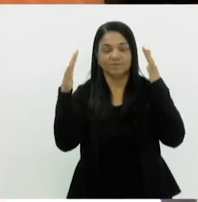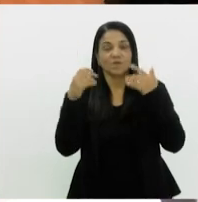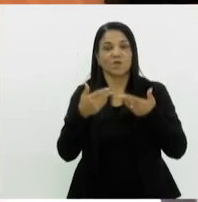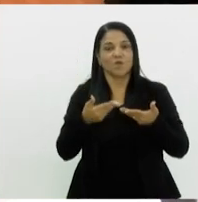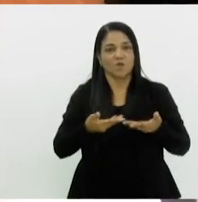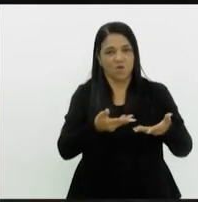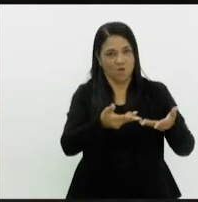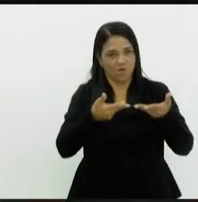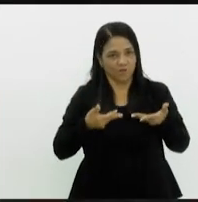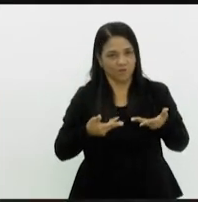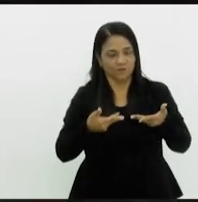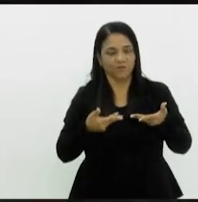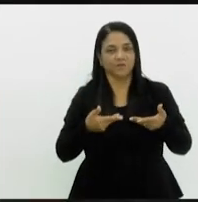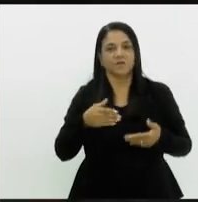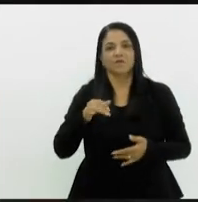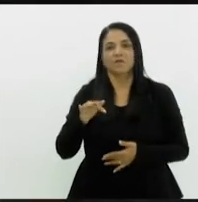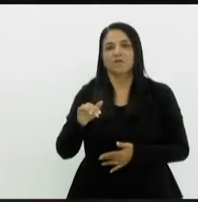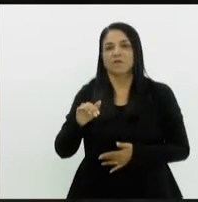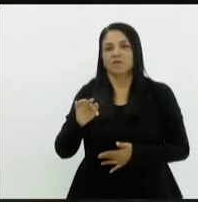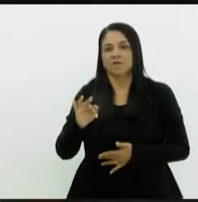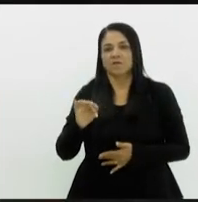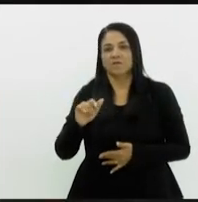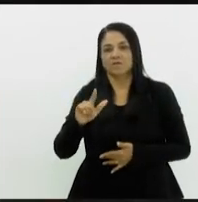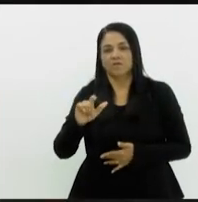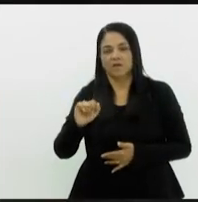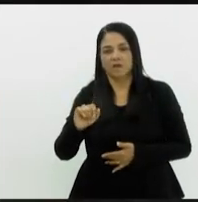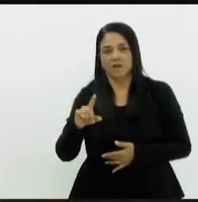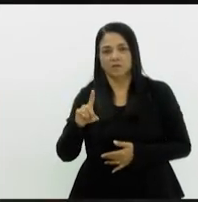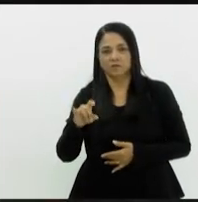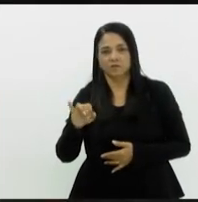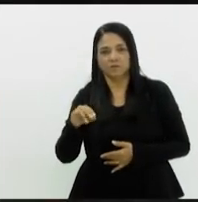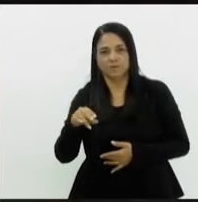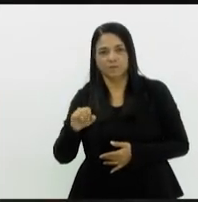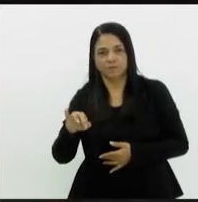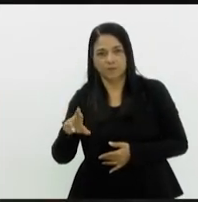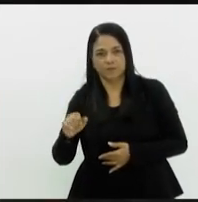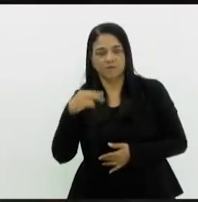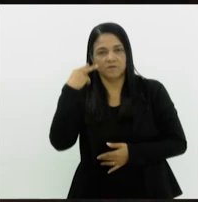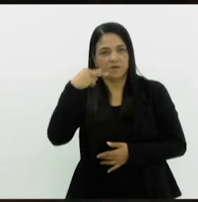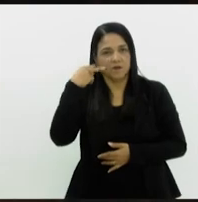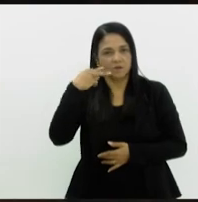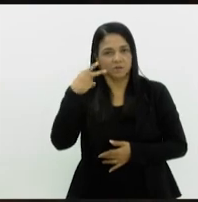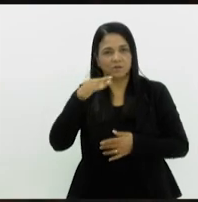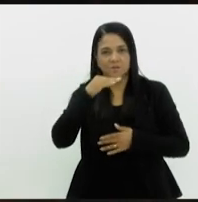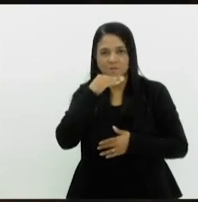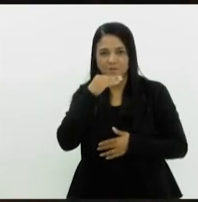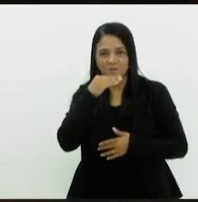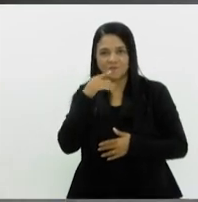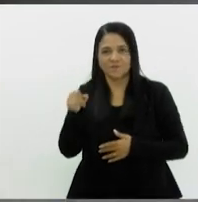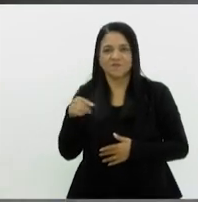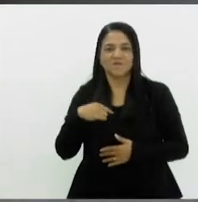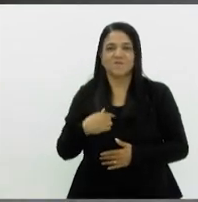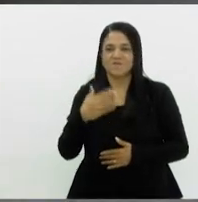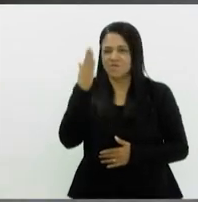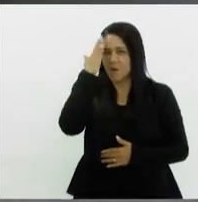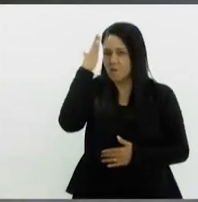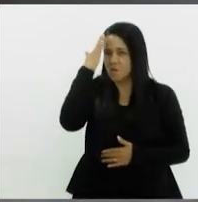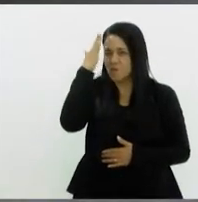Convido o senhor Vladimir da Conceição Pereira, vereador do município de Mangaratiba, nosso famoso Vlad da Pesca.